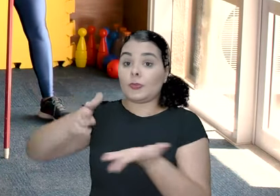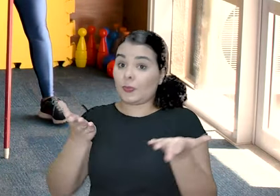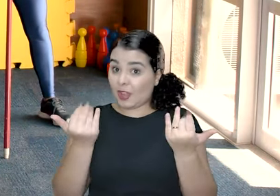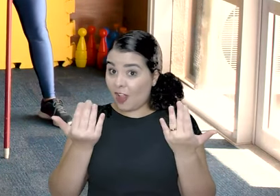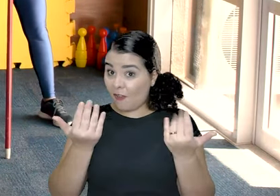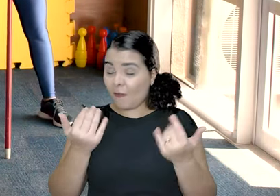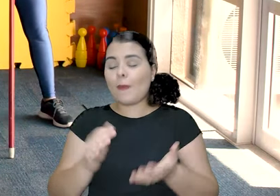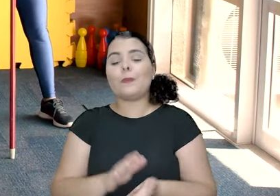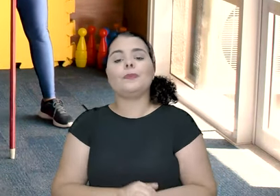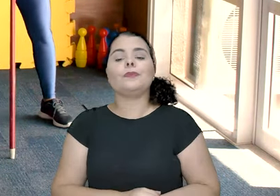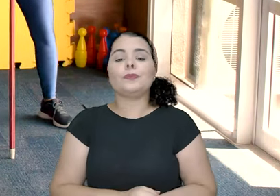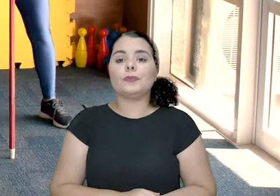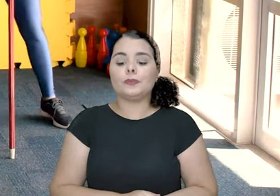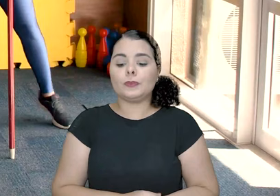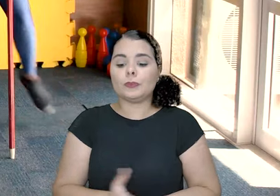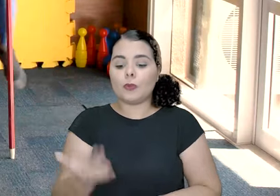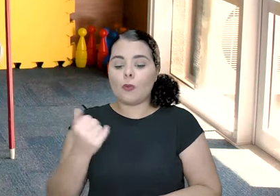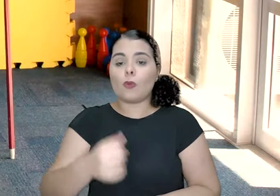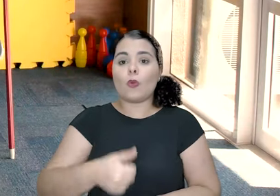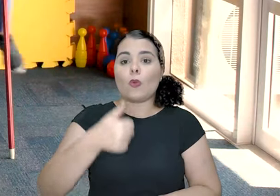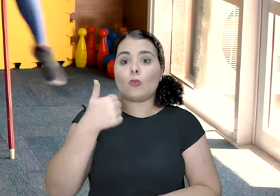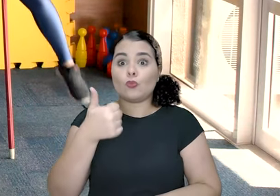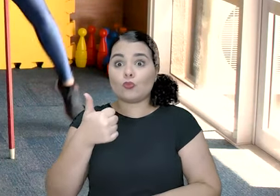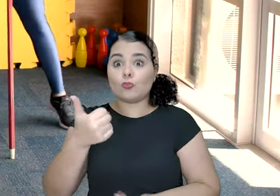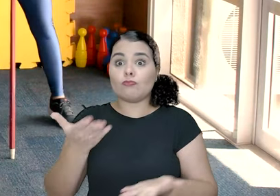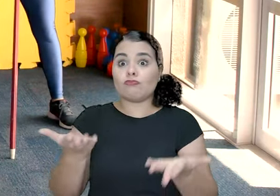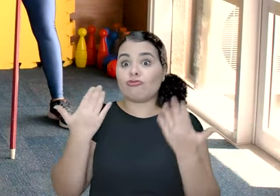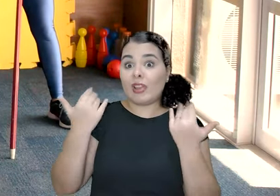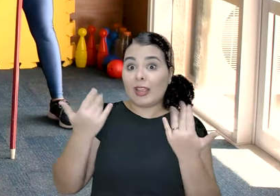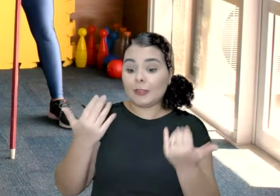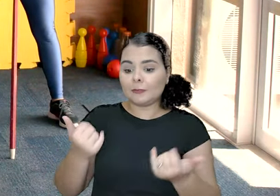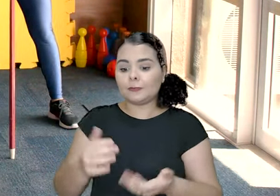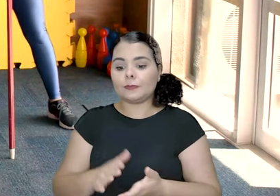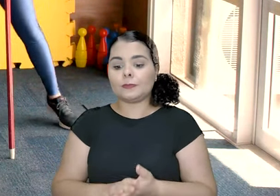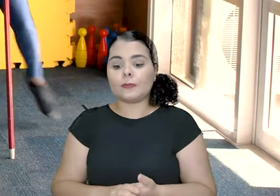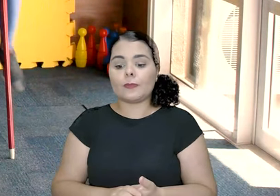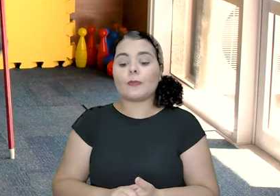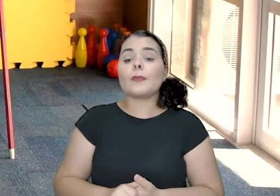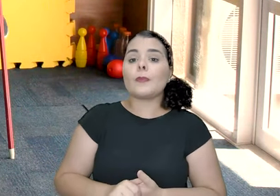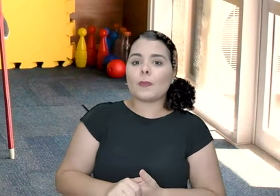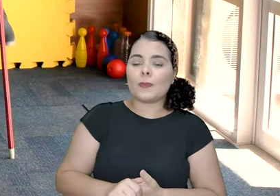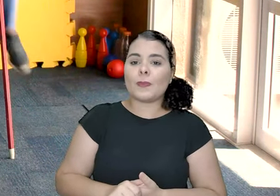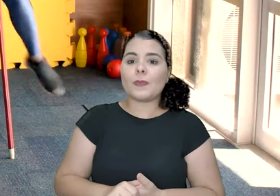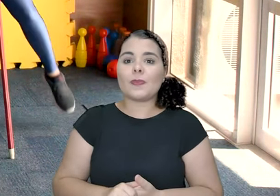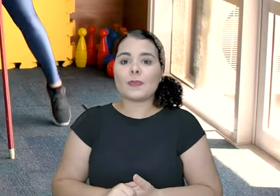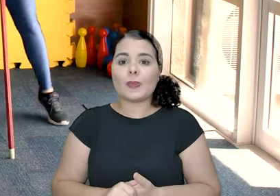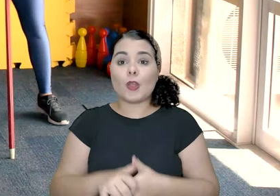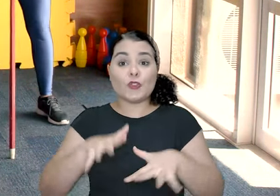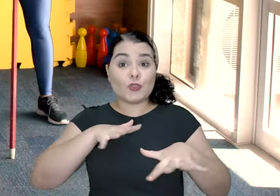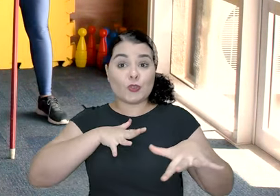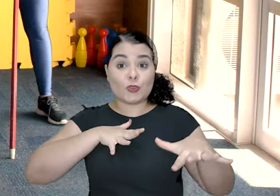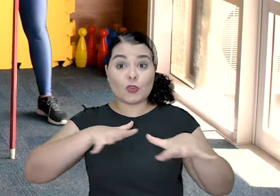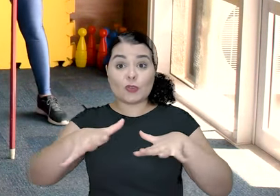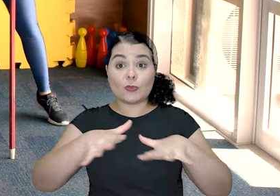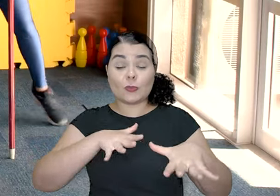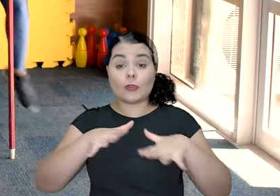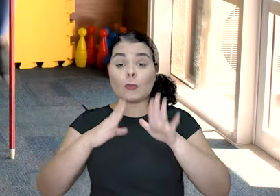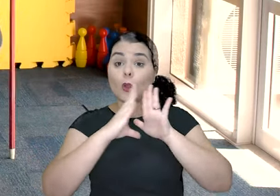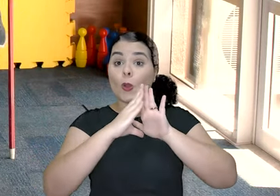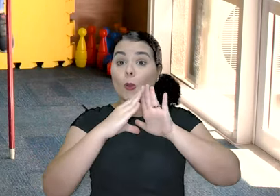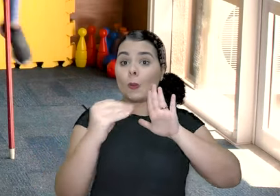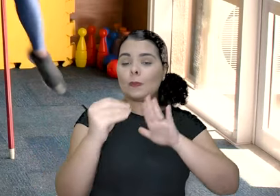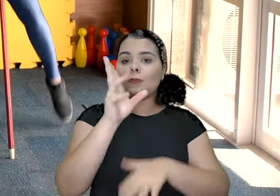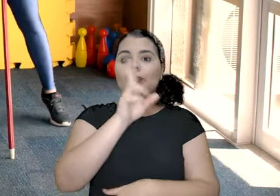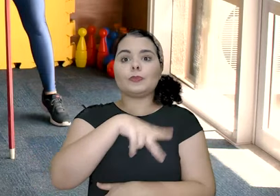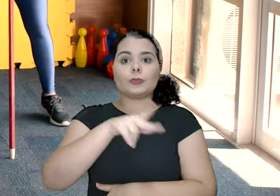3, 2, 1, bora! Subiu, voltou. Subiu, voltou. Pensa